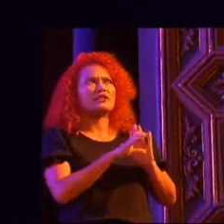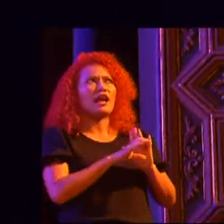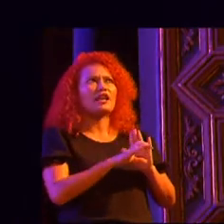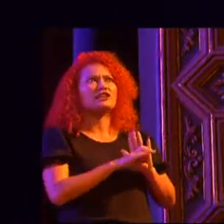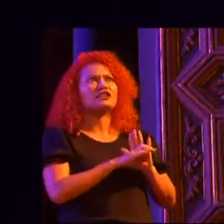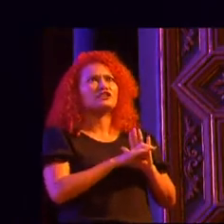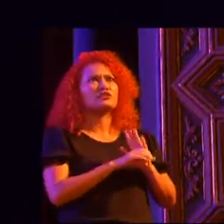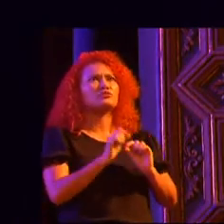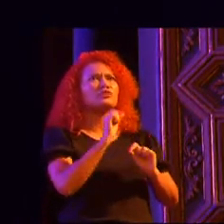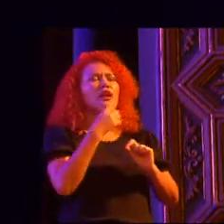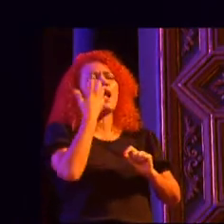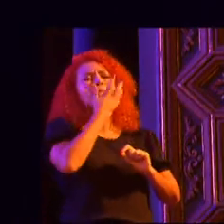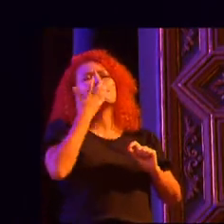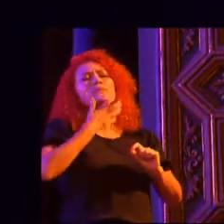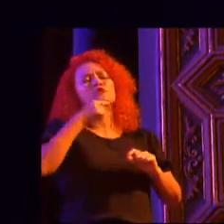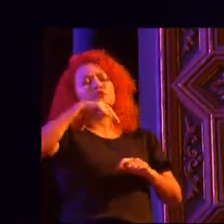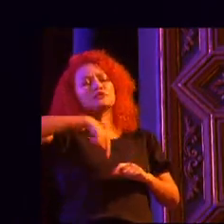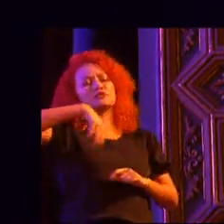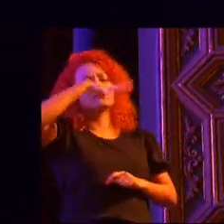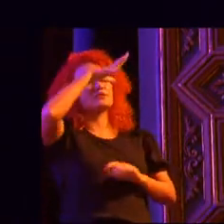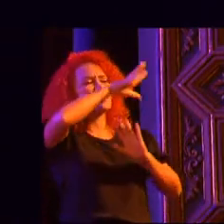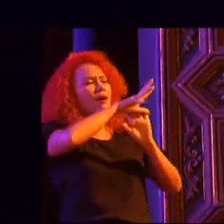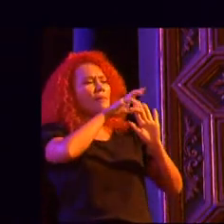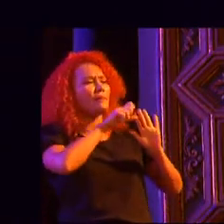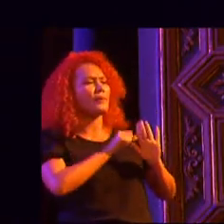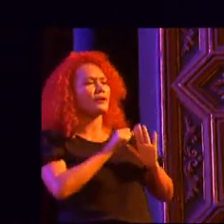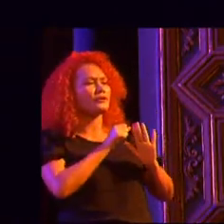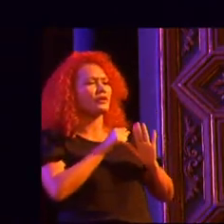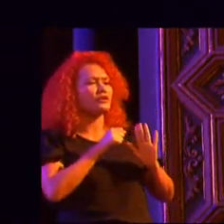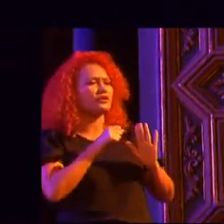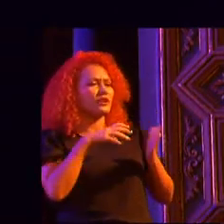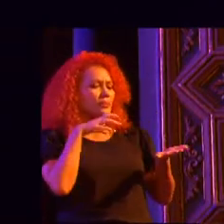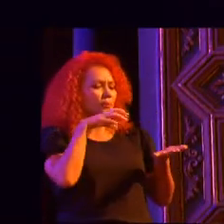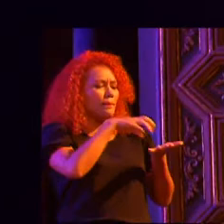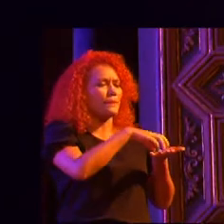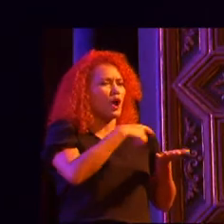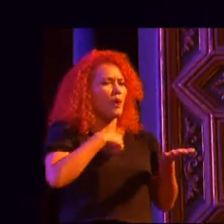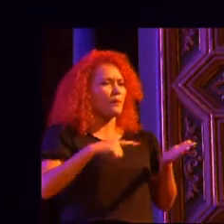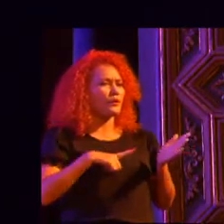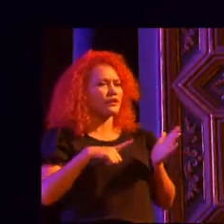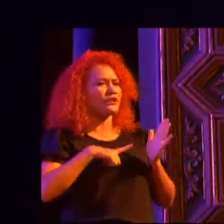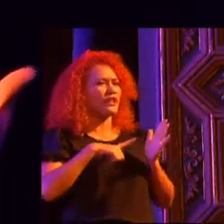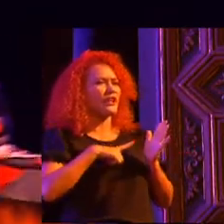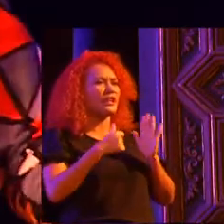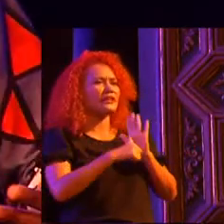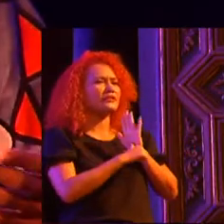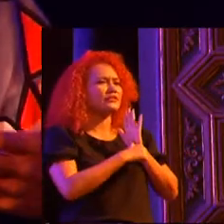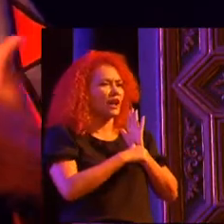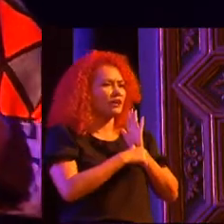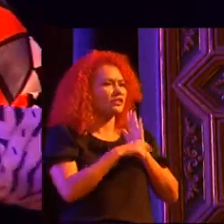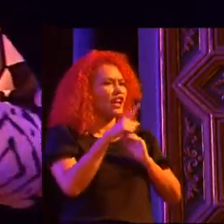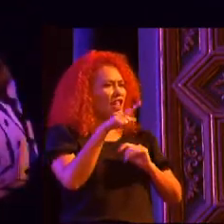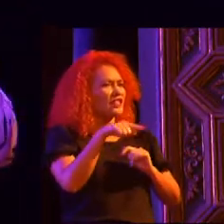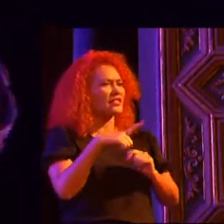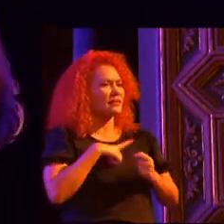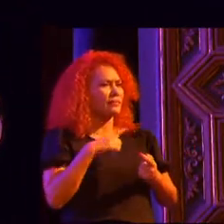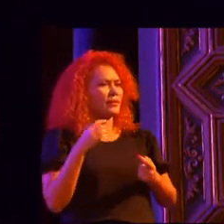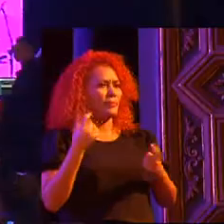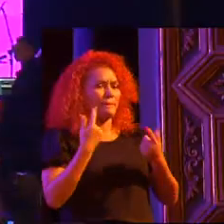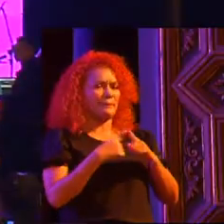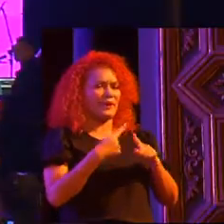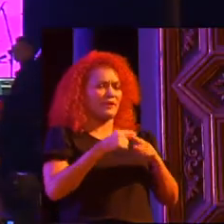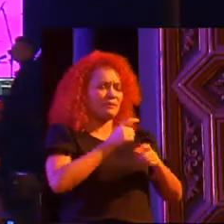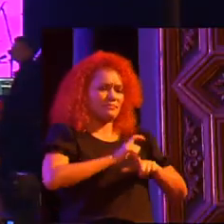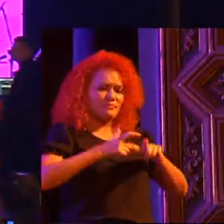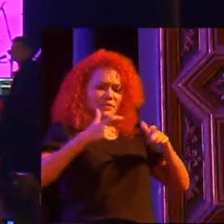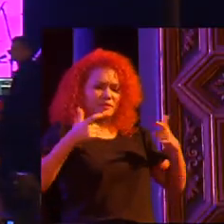nossa música amazônica? Essa música que consideram regional identitária, será que ela se enquadra dentro desse conceito, que é um conceito amplo, né,